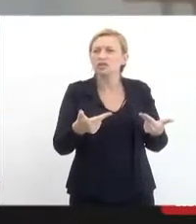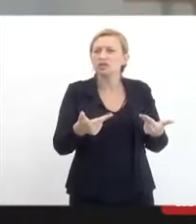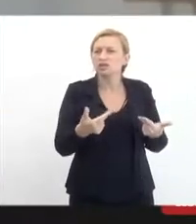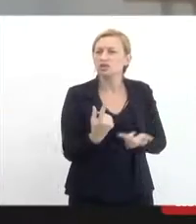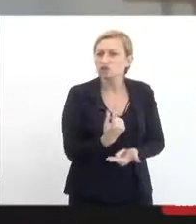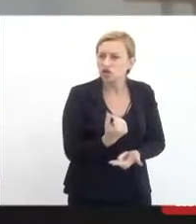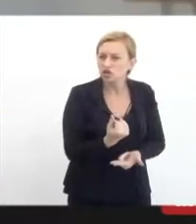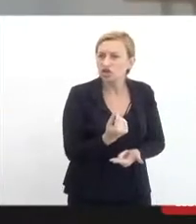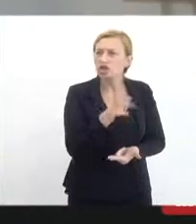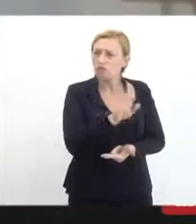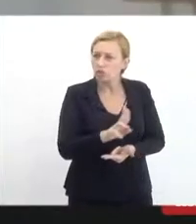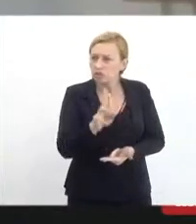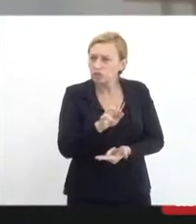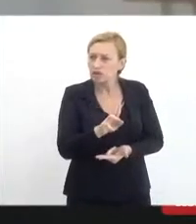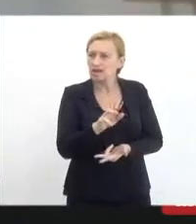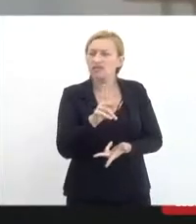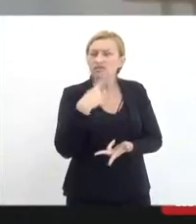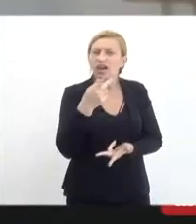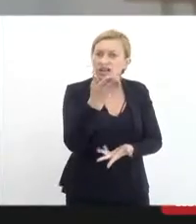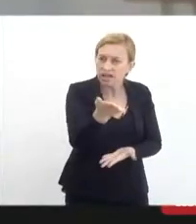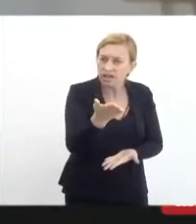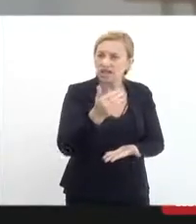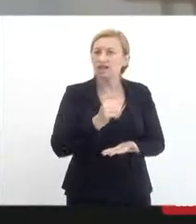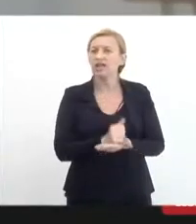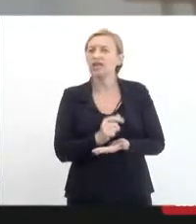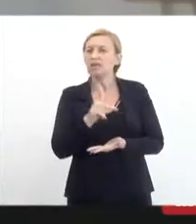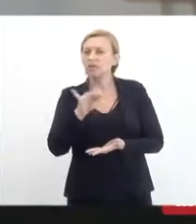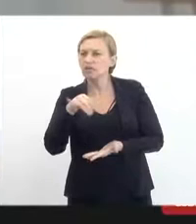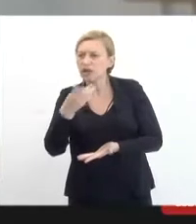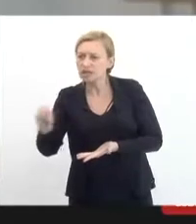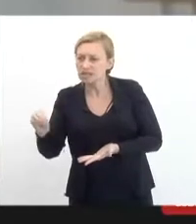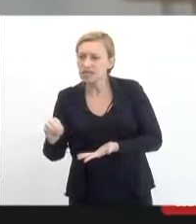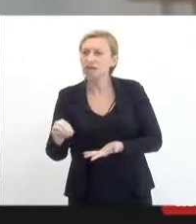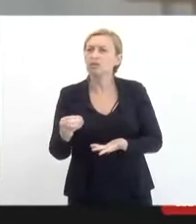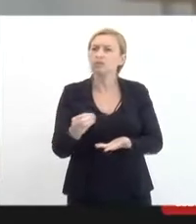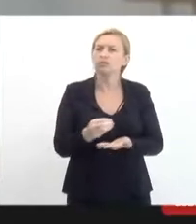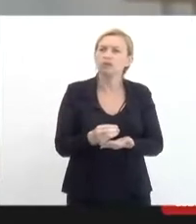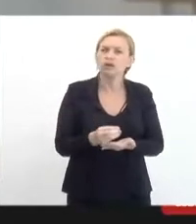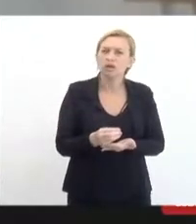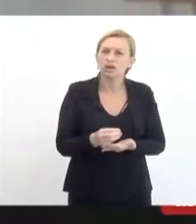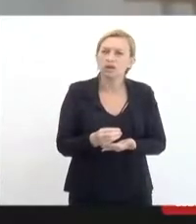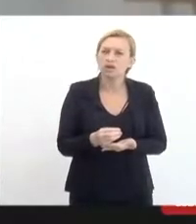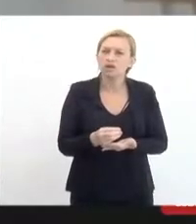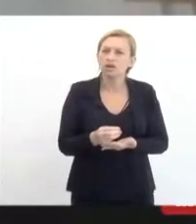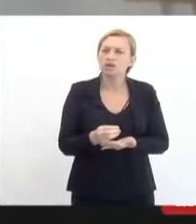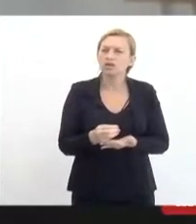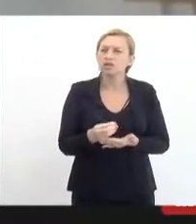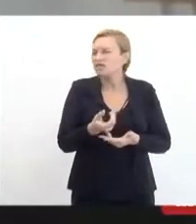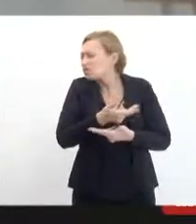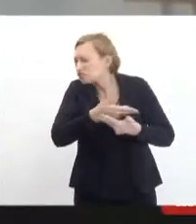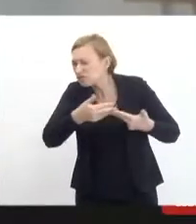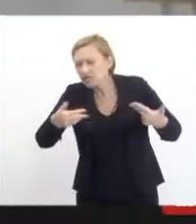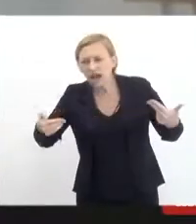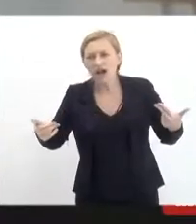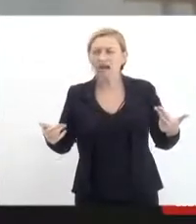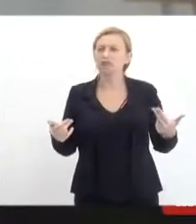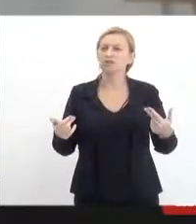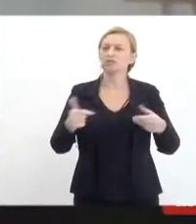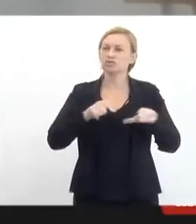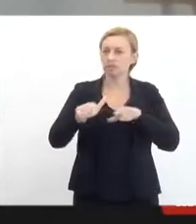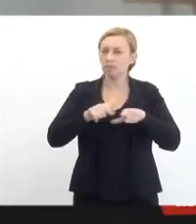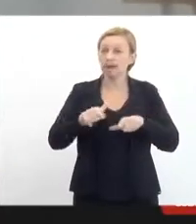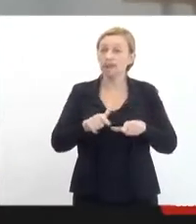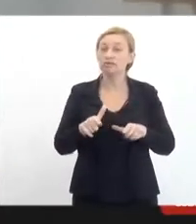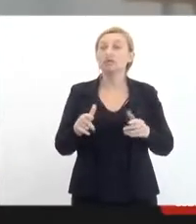bens que foram citados hoje aqui, né? Fluidos de perfuração, brocas, que são insumos do seu serviço.